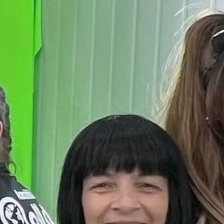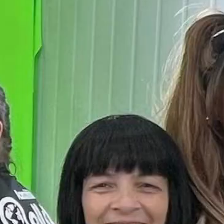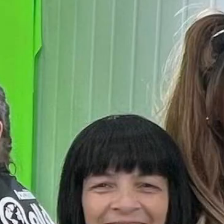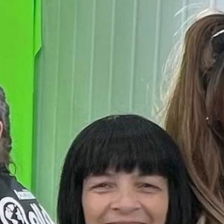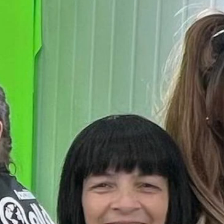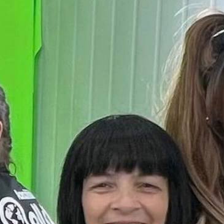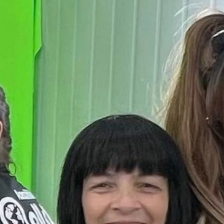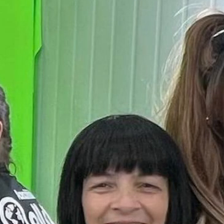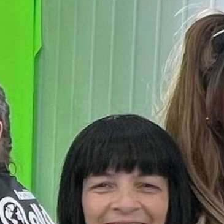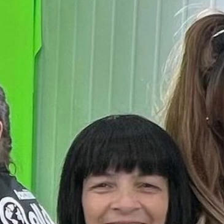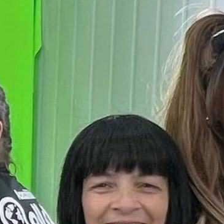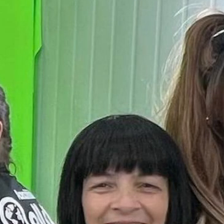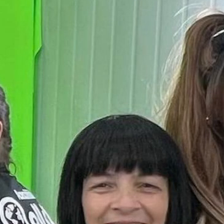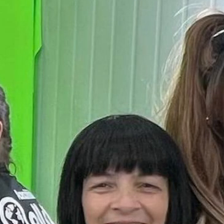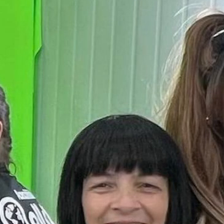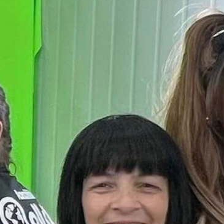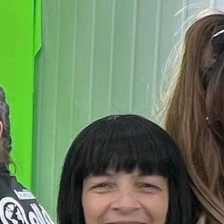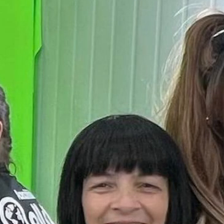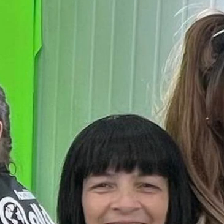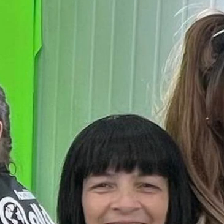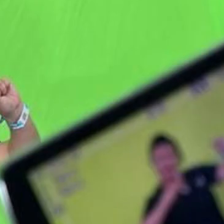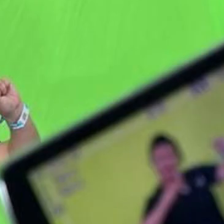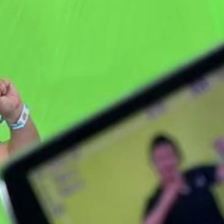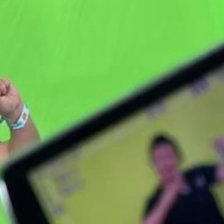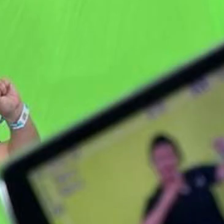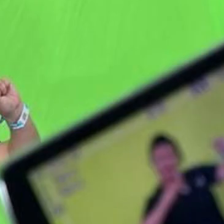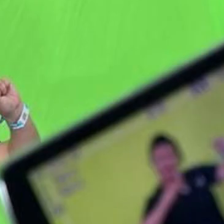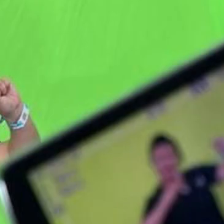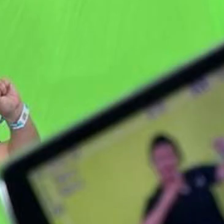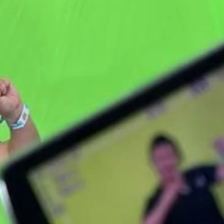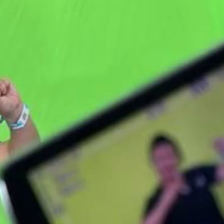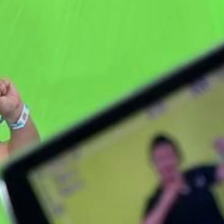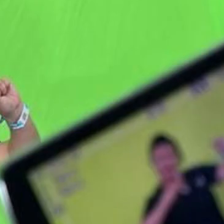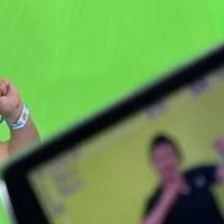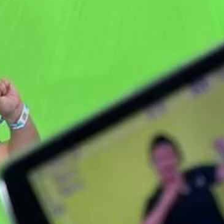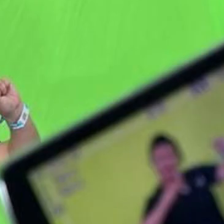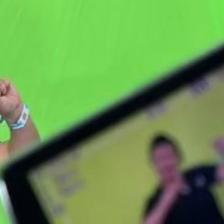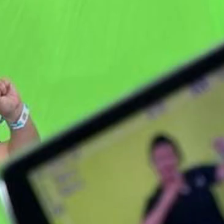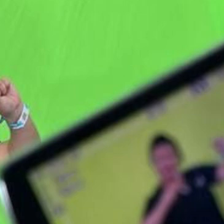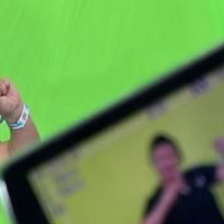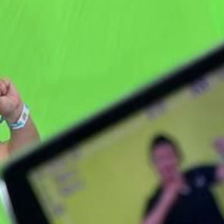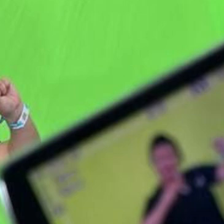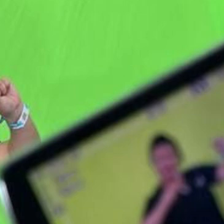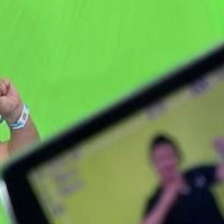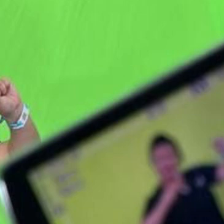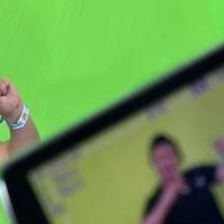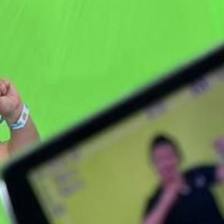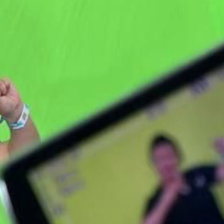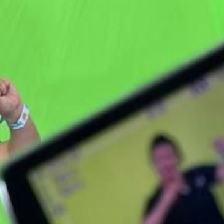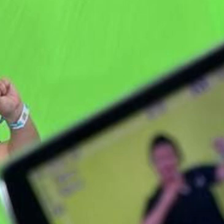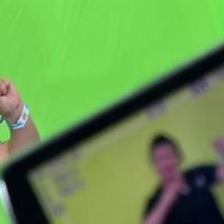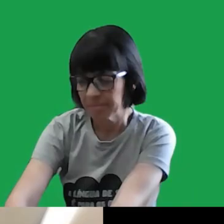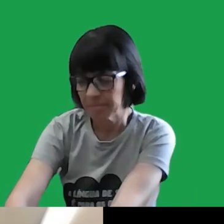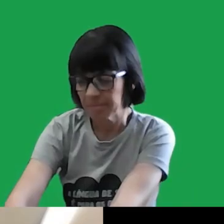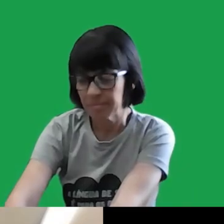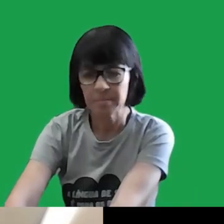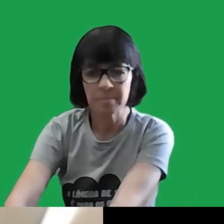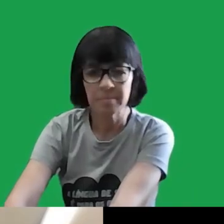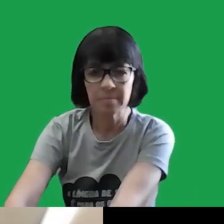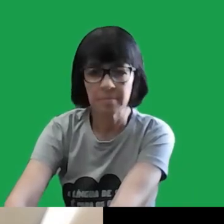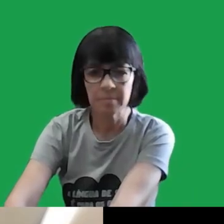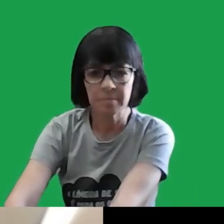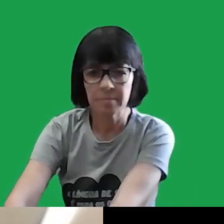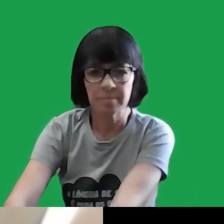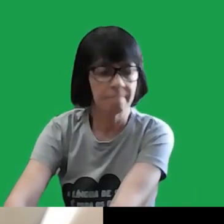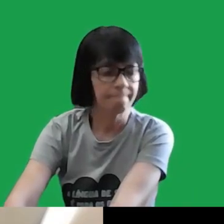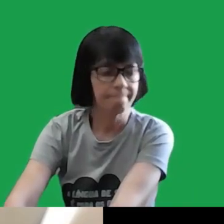palcos, né? A gente conhece como espectador, né? E tá ali, por trás, nos vídeos, com câmera. As interpretações não